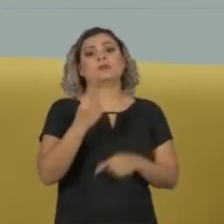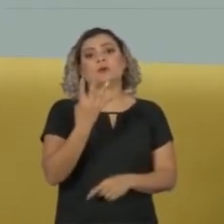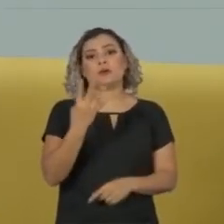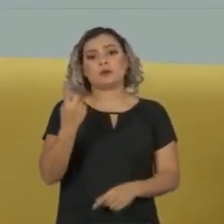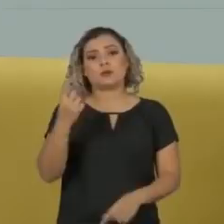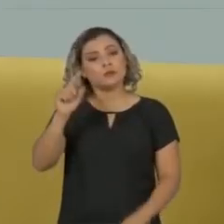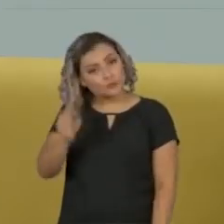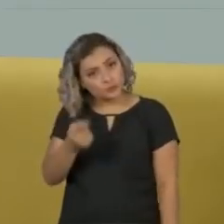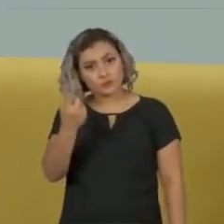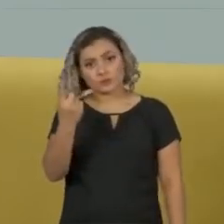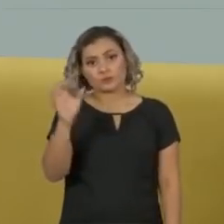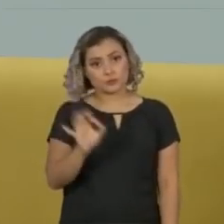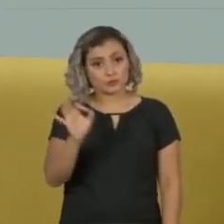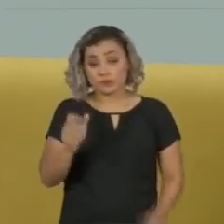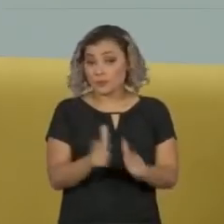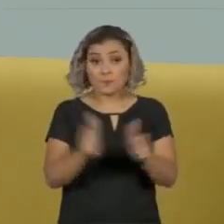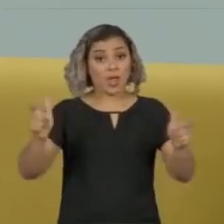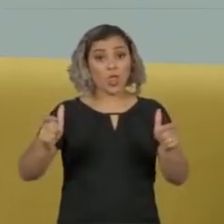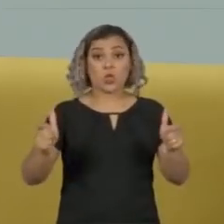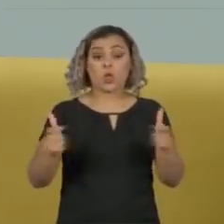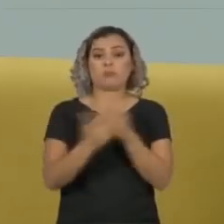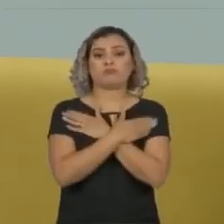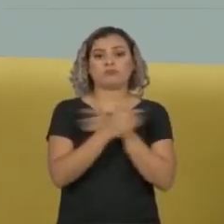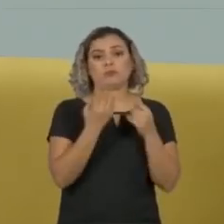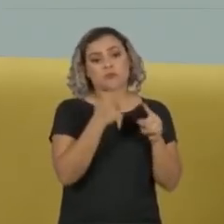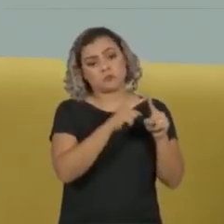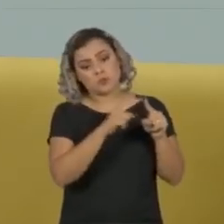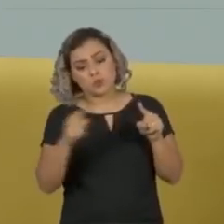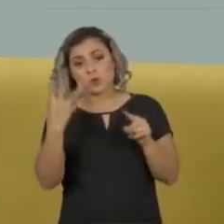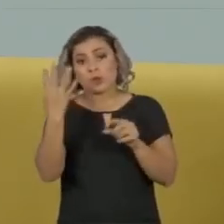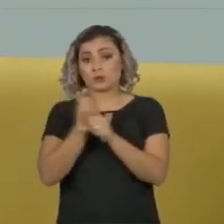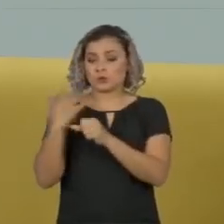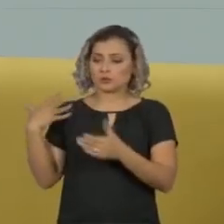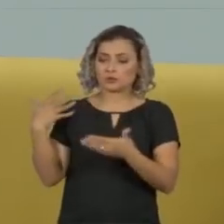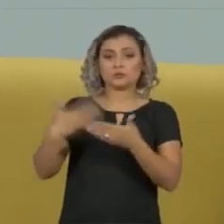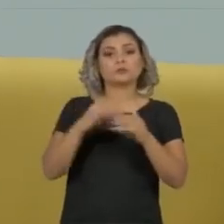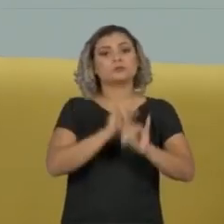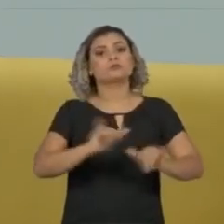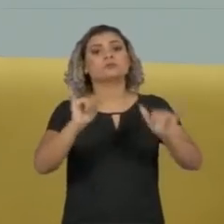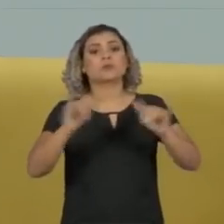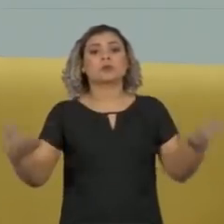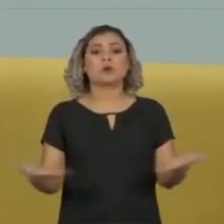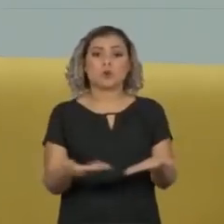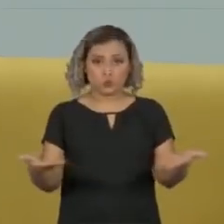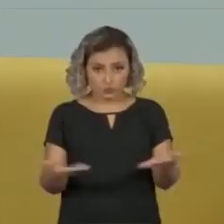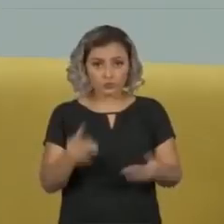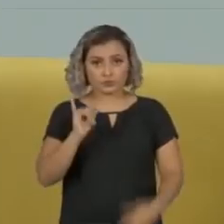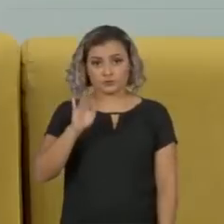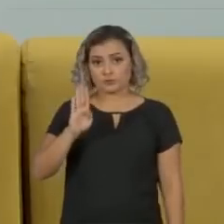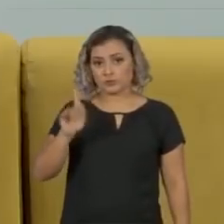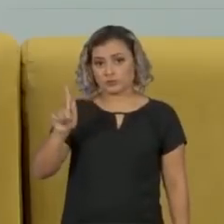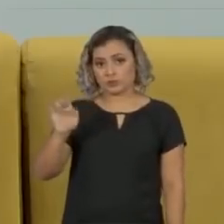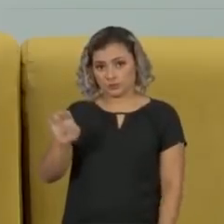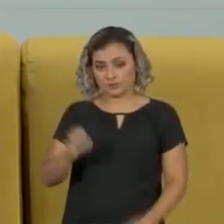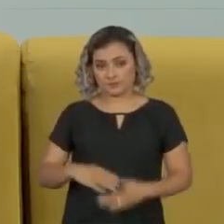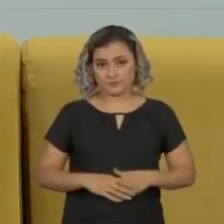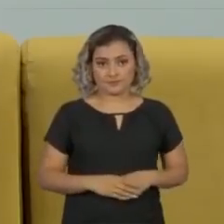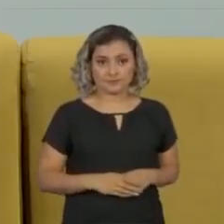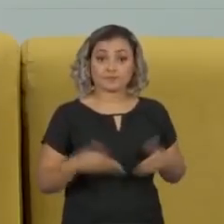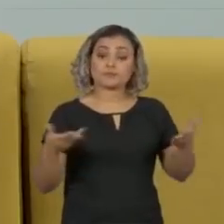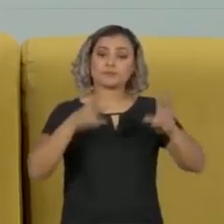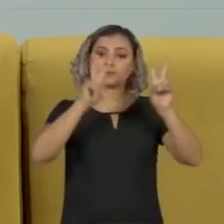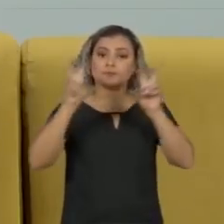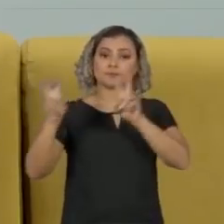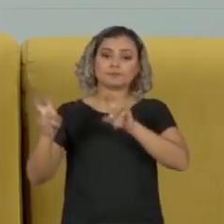41,1% da população, o maior nível em 4 anos. Os números foram divulgados hoje pelo IBGE. A gente vai agora para